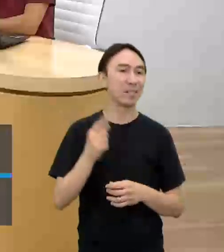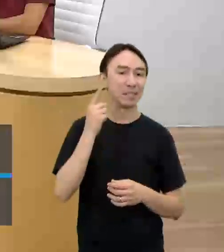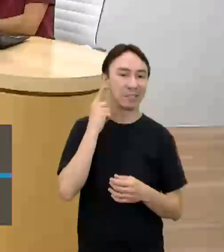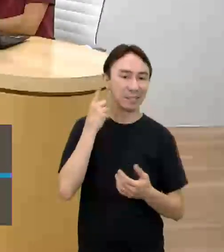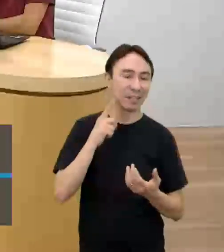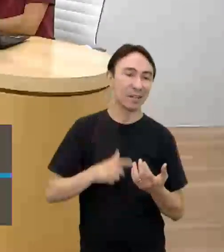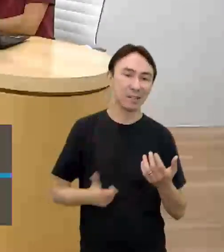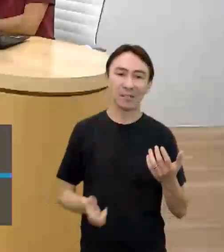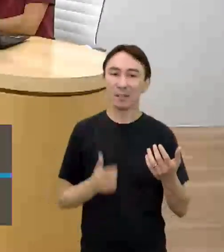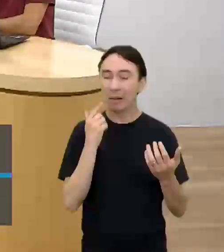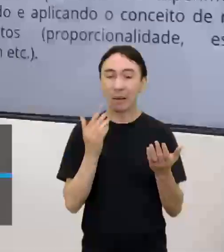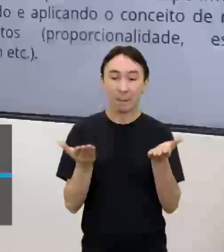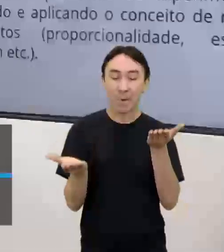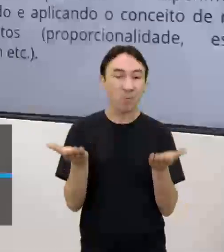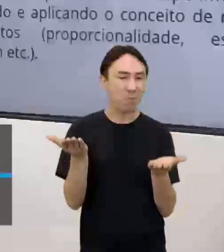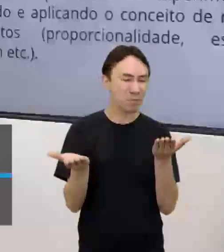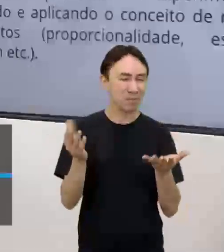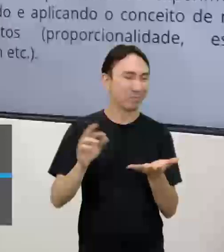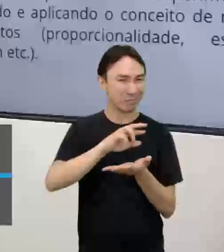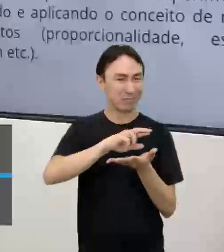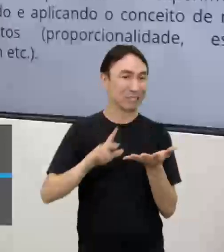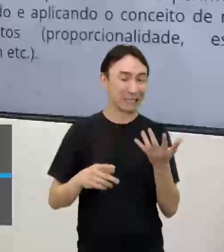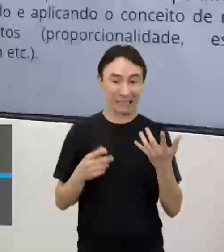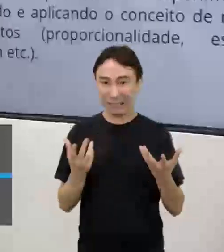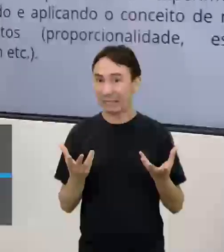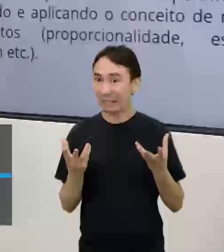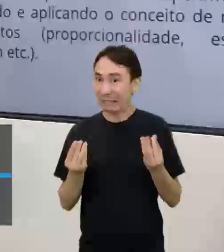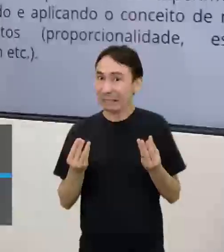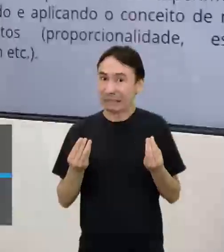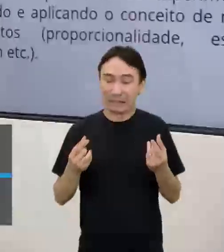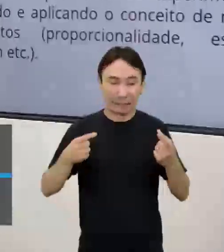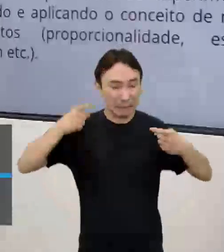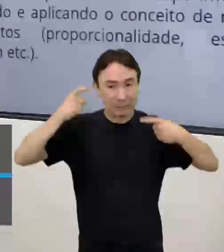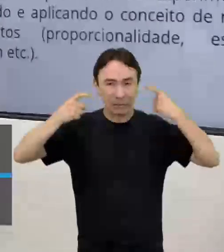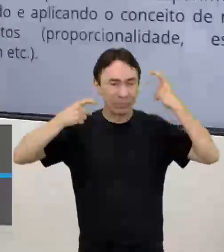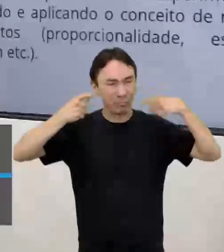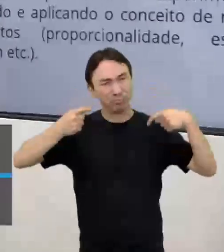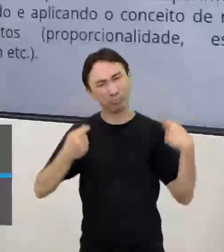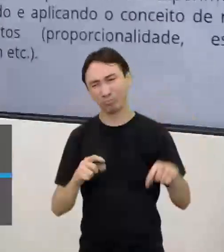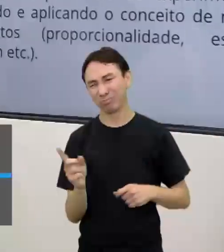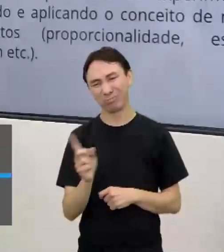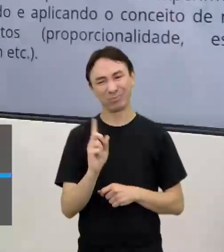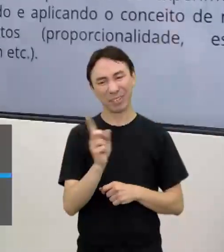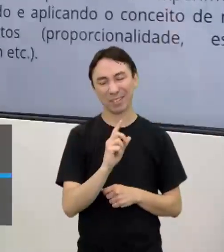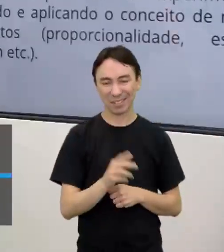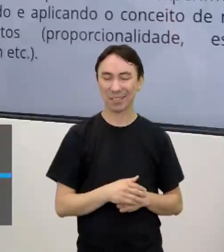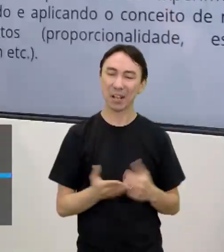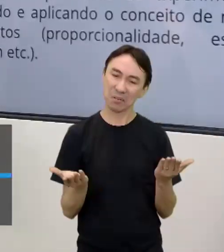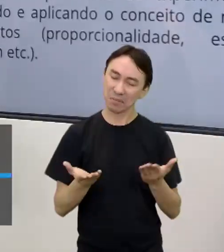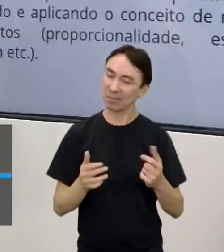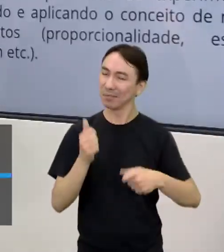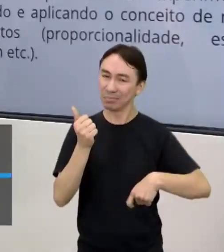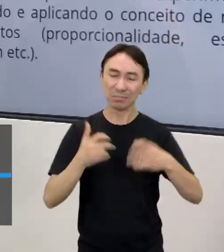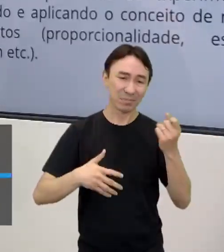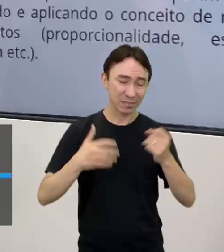ó, não fica preocupado não, porque é muita coisa aí, mas o que nós temos que falar é muito tranquilo, é muito